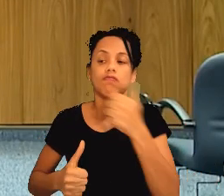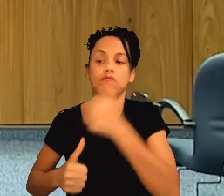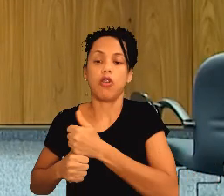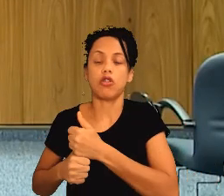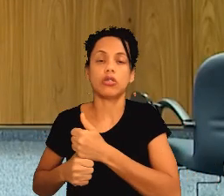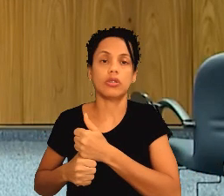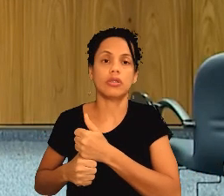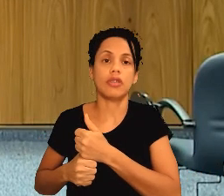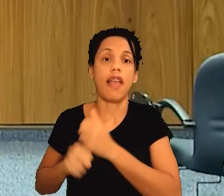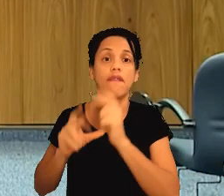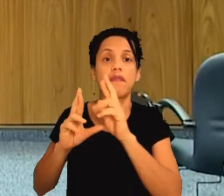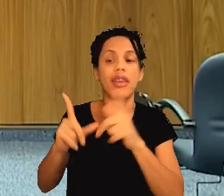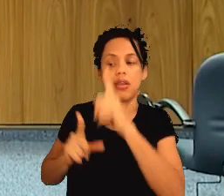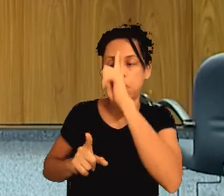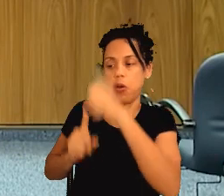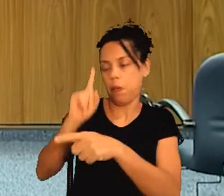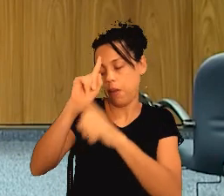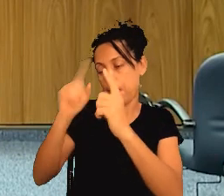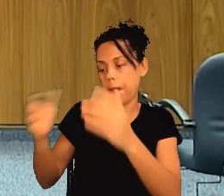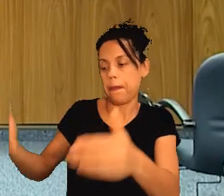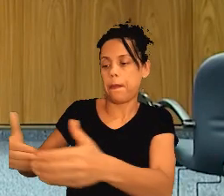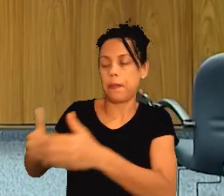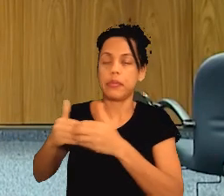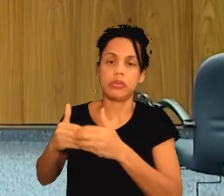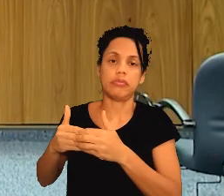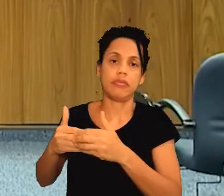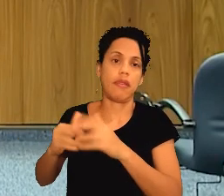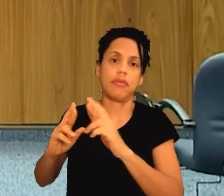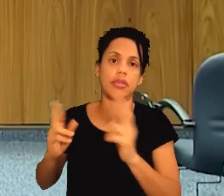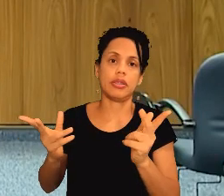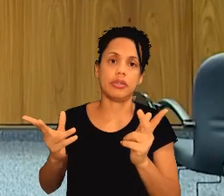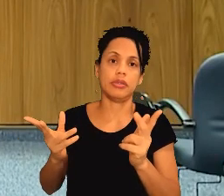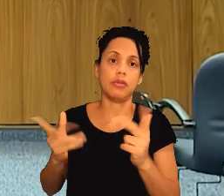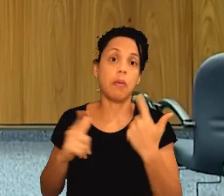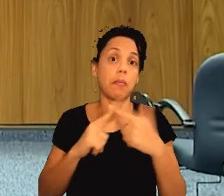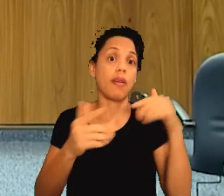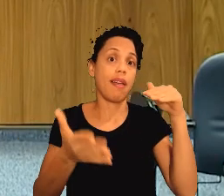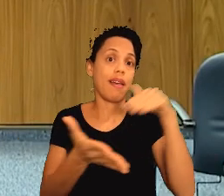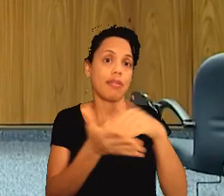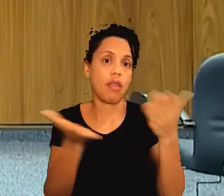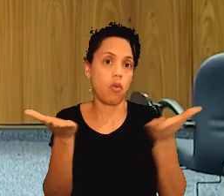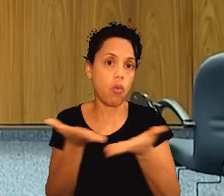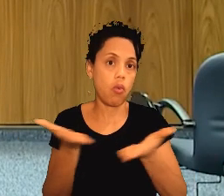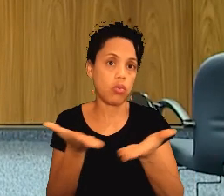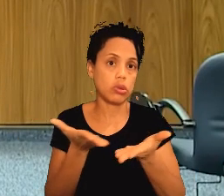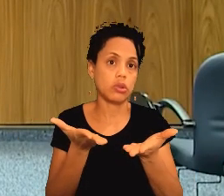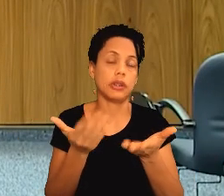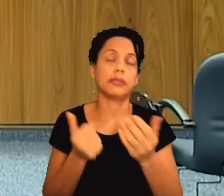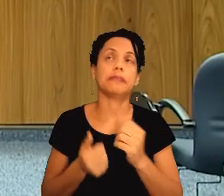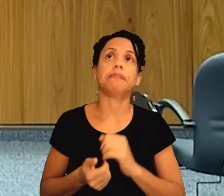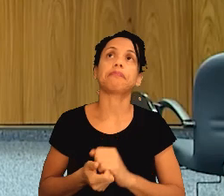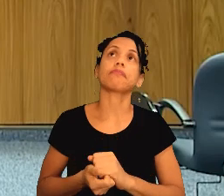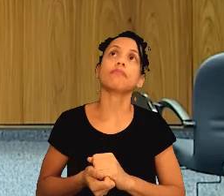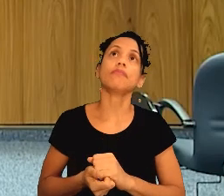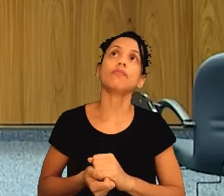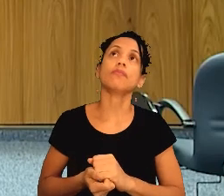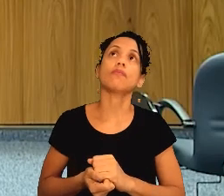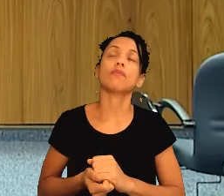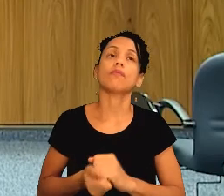e não em domínio. Eu acho que esse ponto também é importante, porque até hoje o